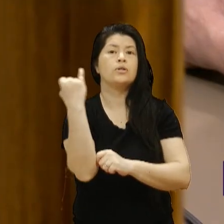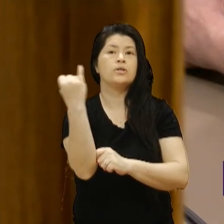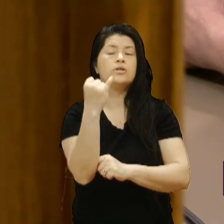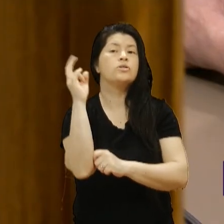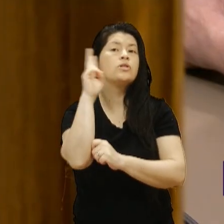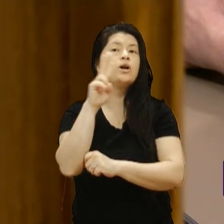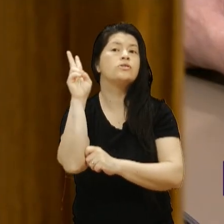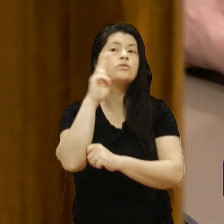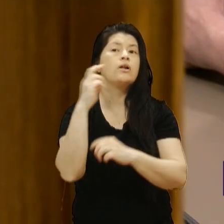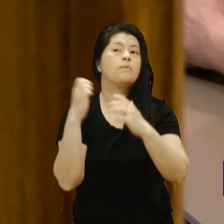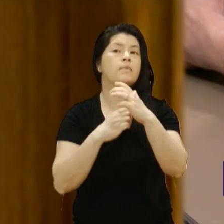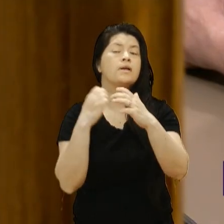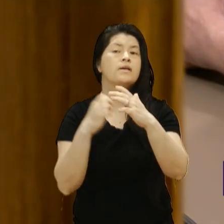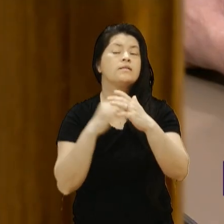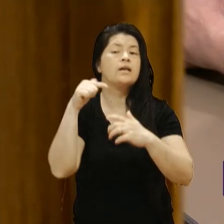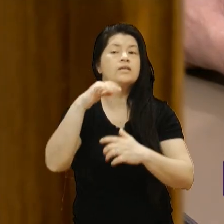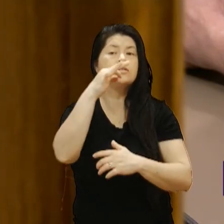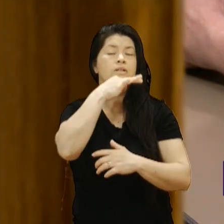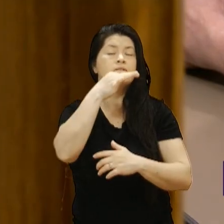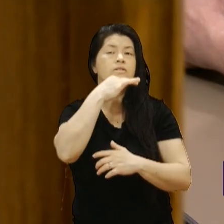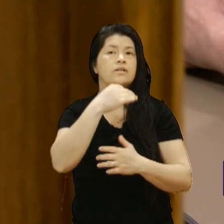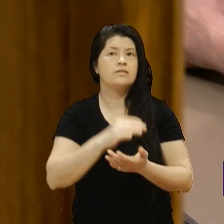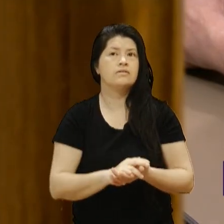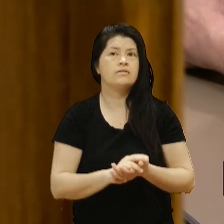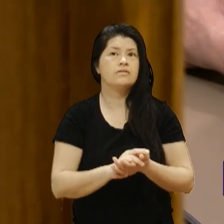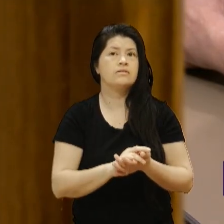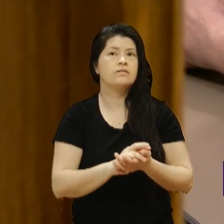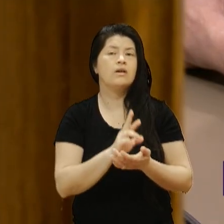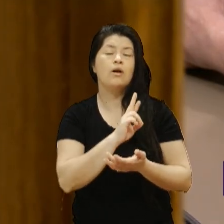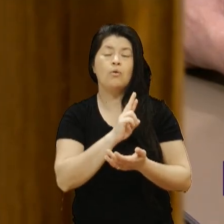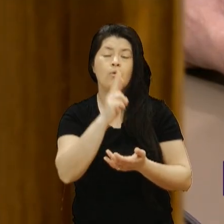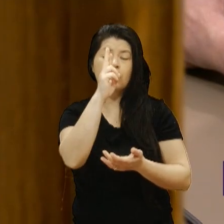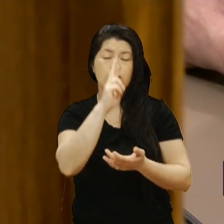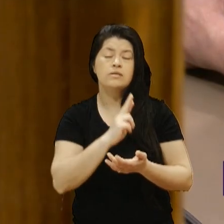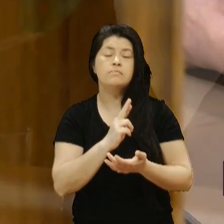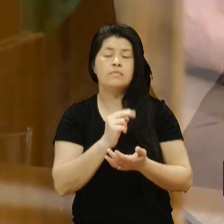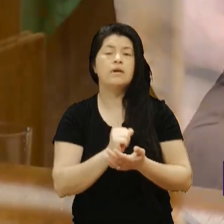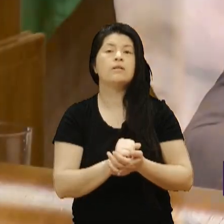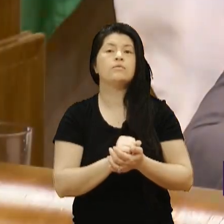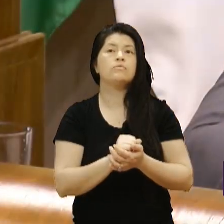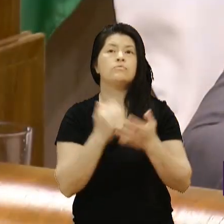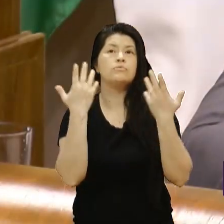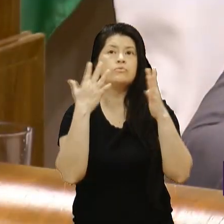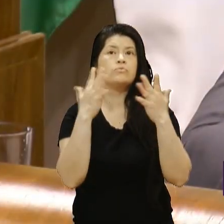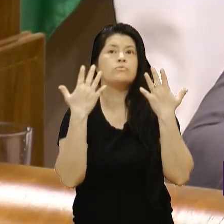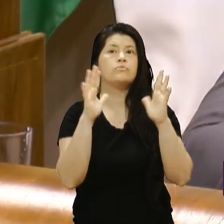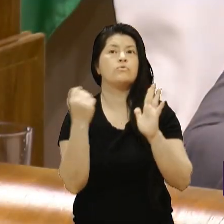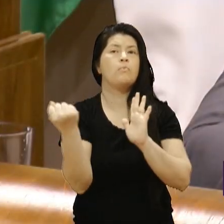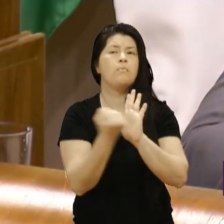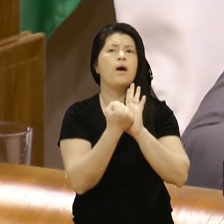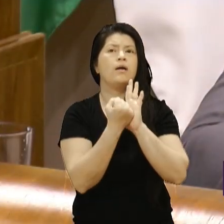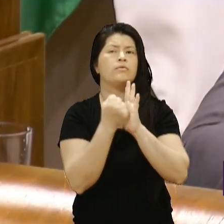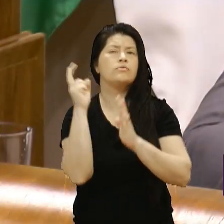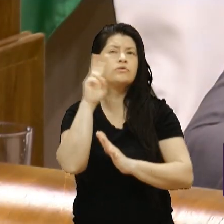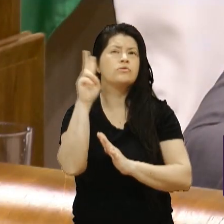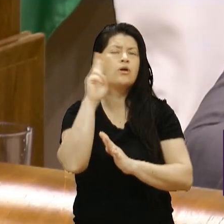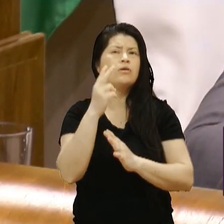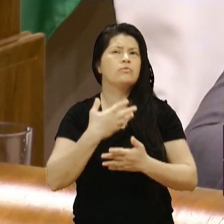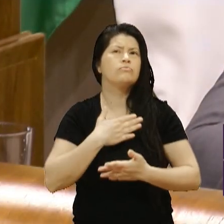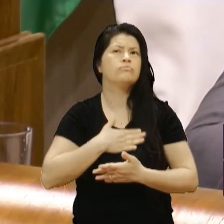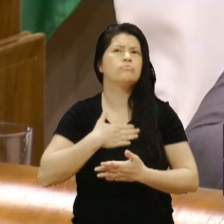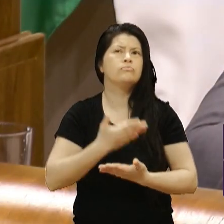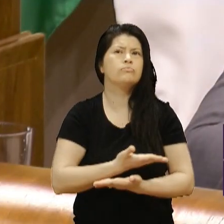história empresarial de Caxias do Sul. Com reconhecimento e admiração, celebramos este marco histórico e desejamos